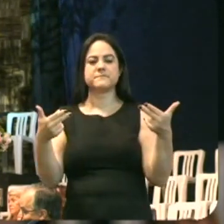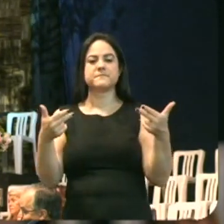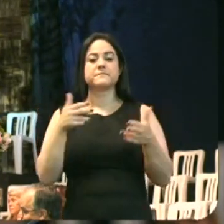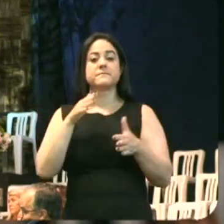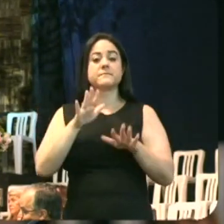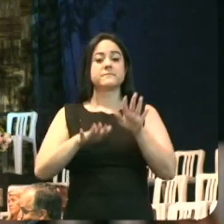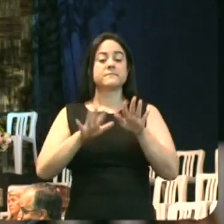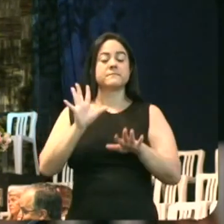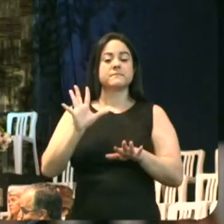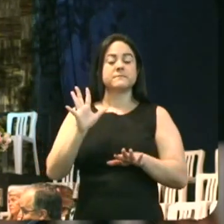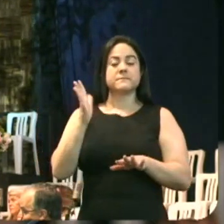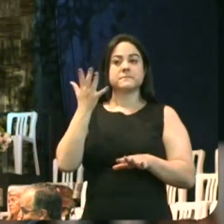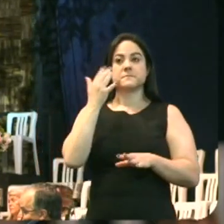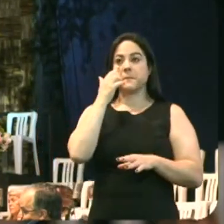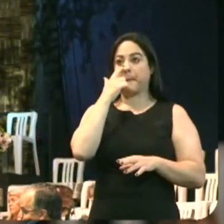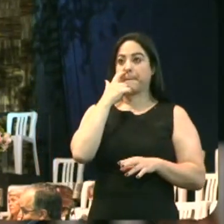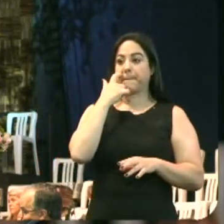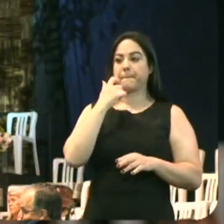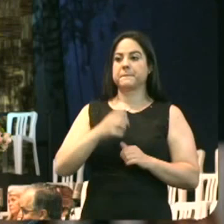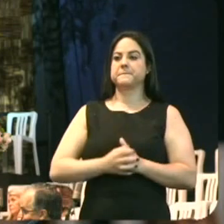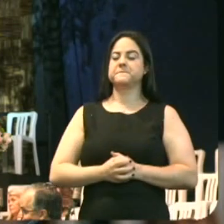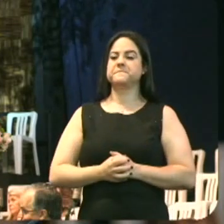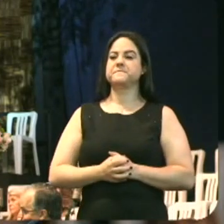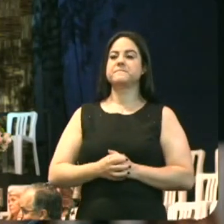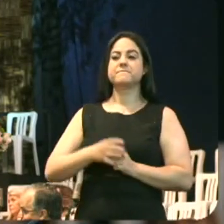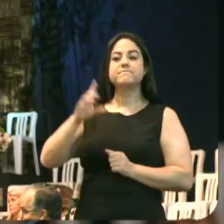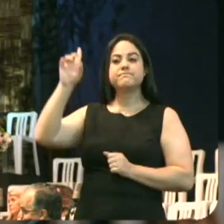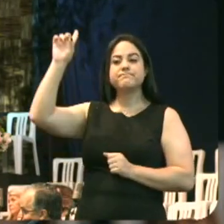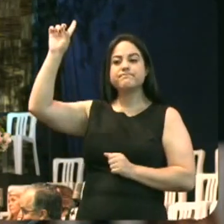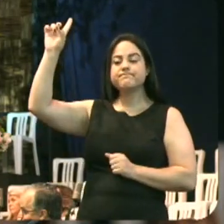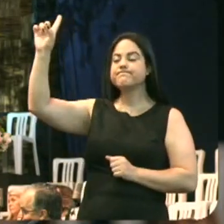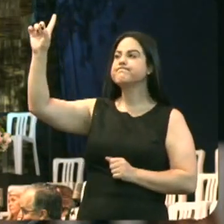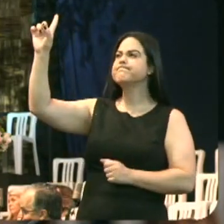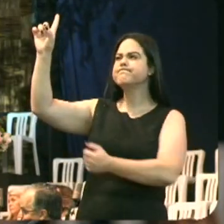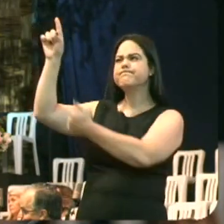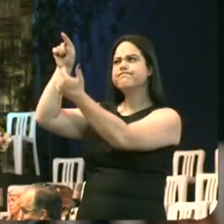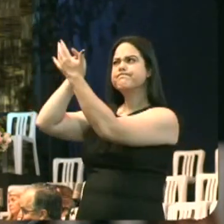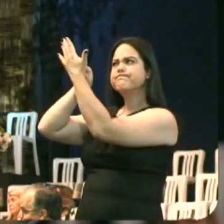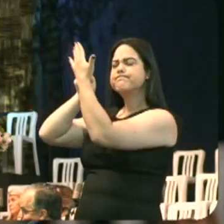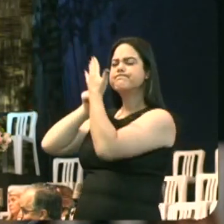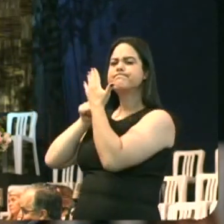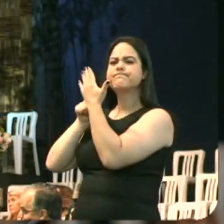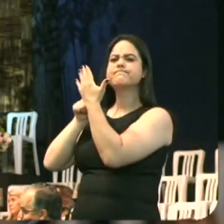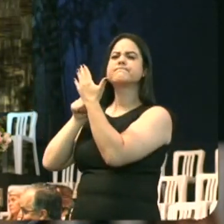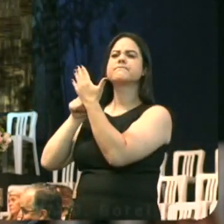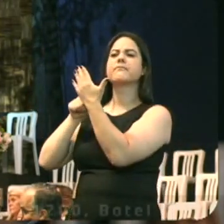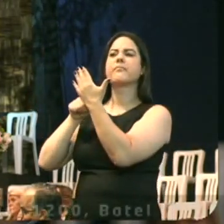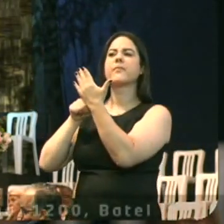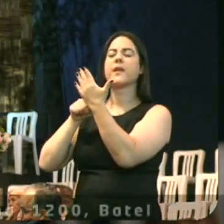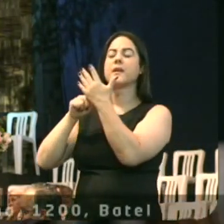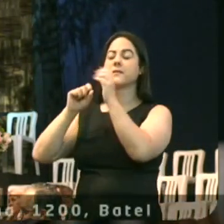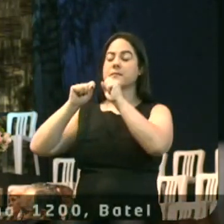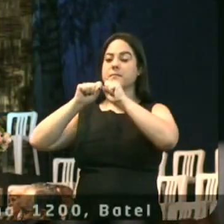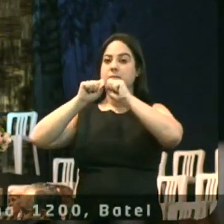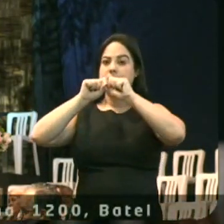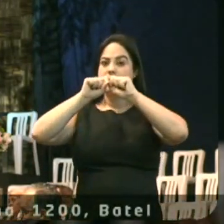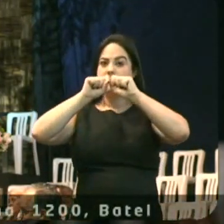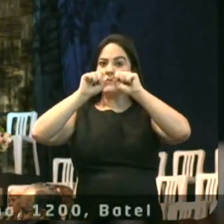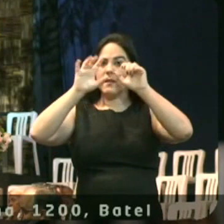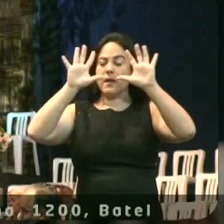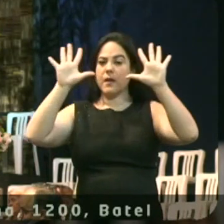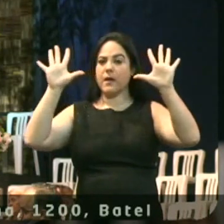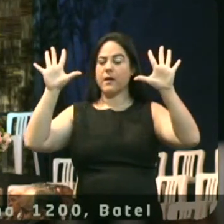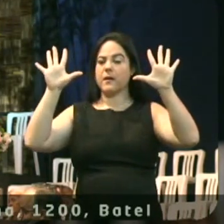de repente vem uma ação de Deus, e essa ação de Deus abre o seu